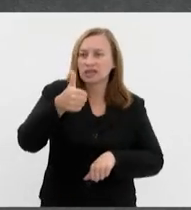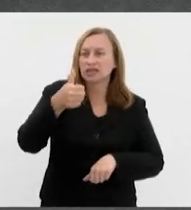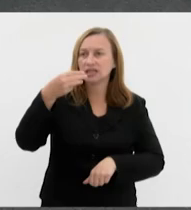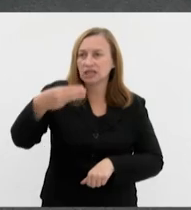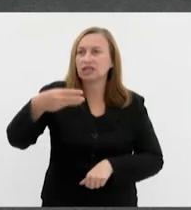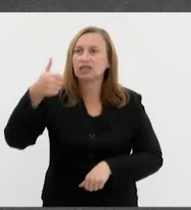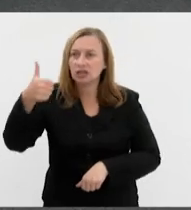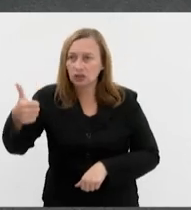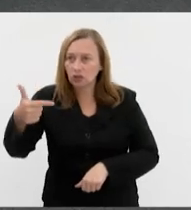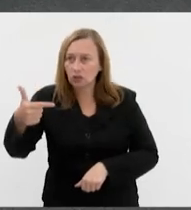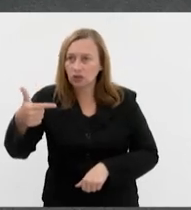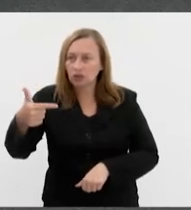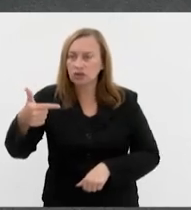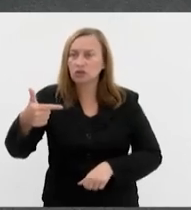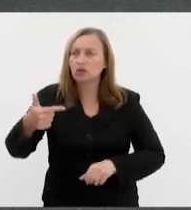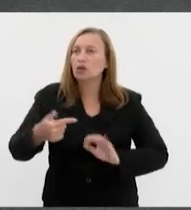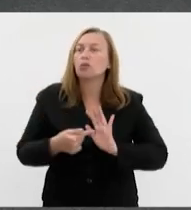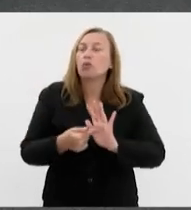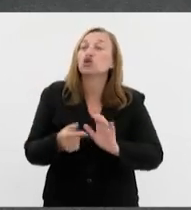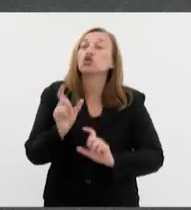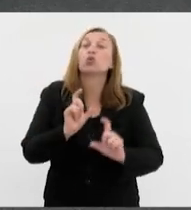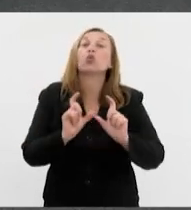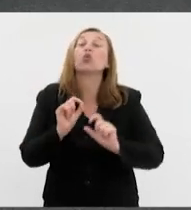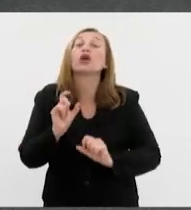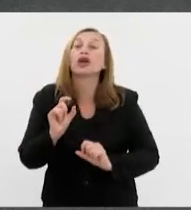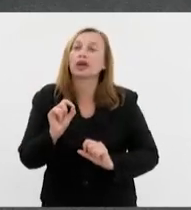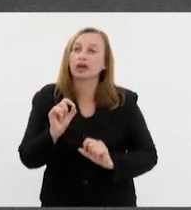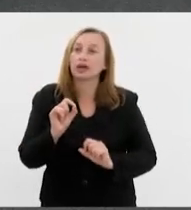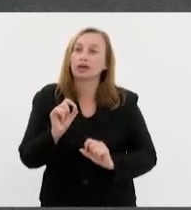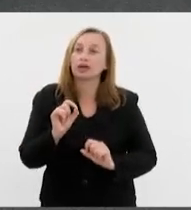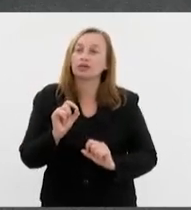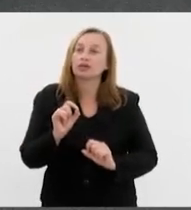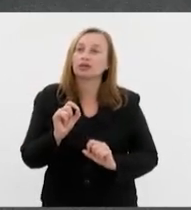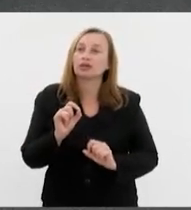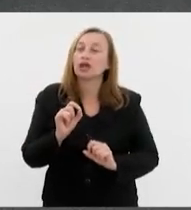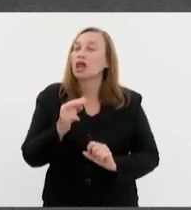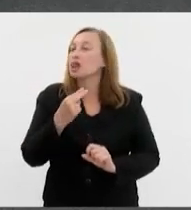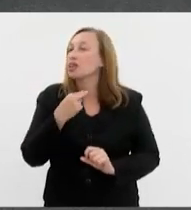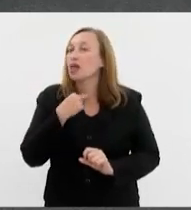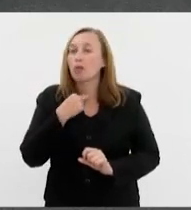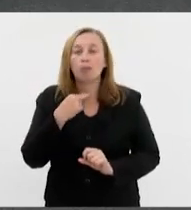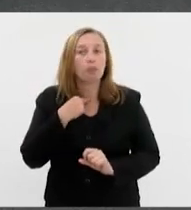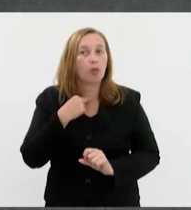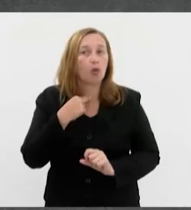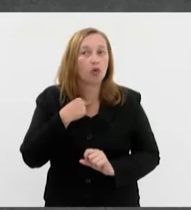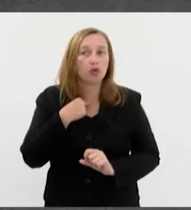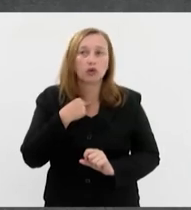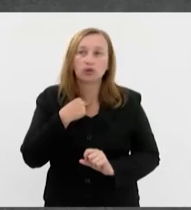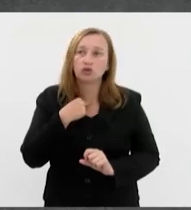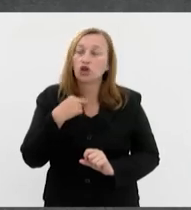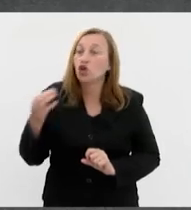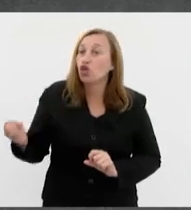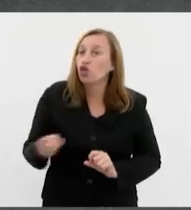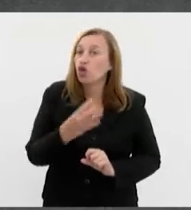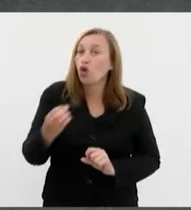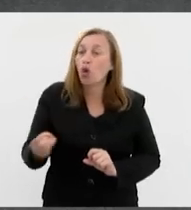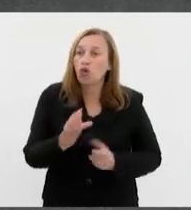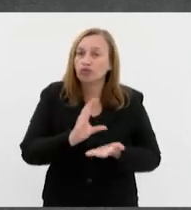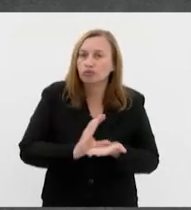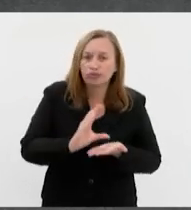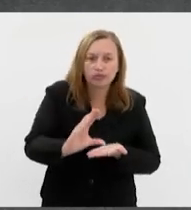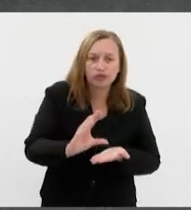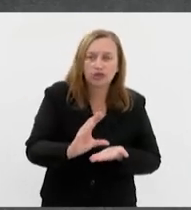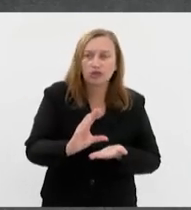132 nos leva a afirmar que não se pode dar mais novos benefícios